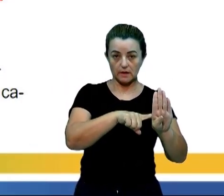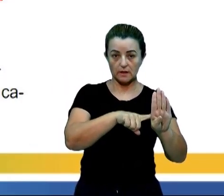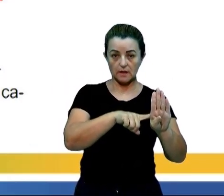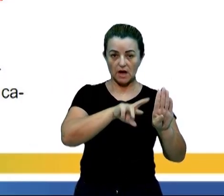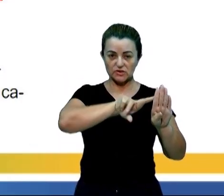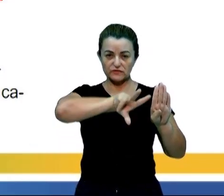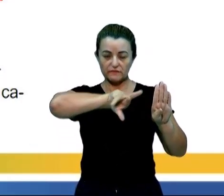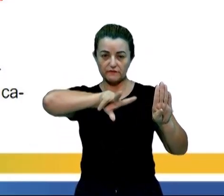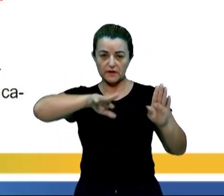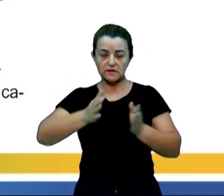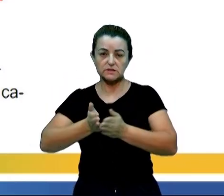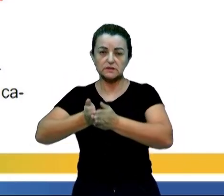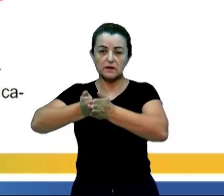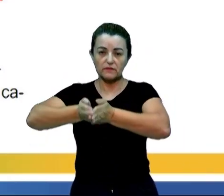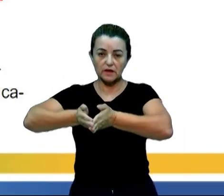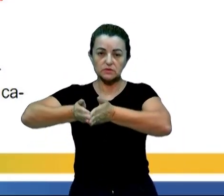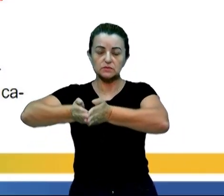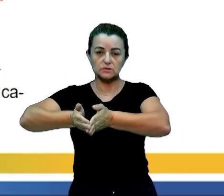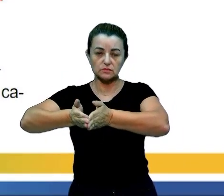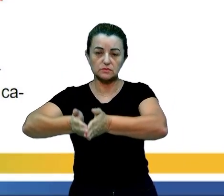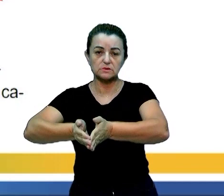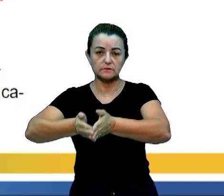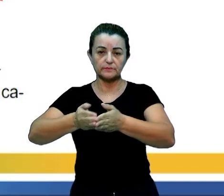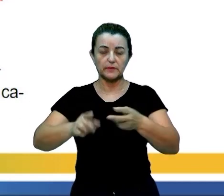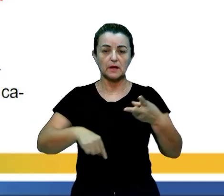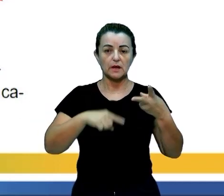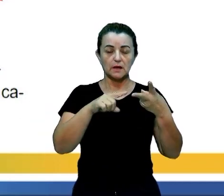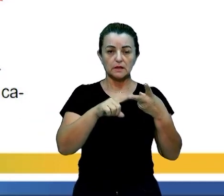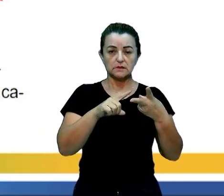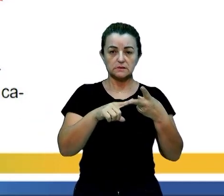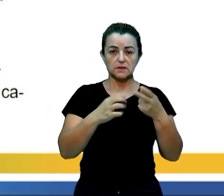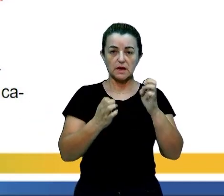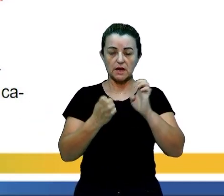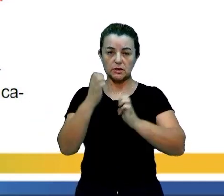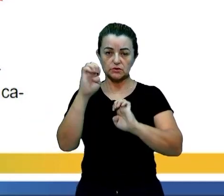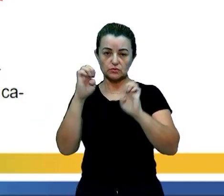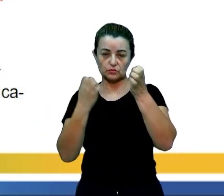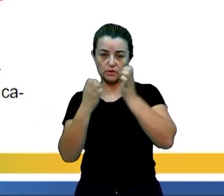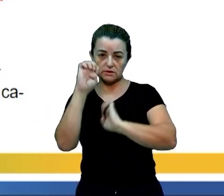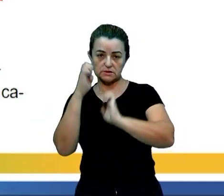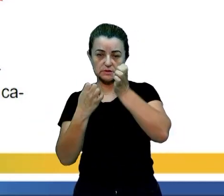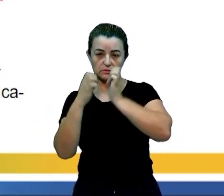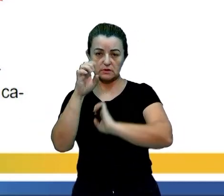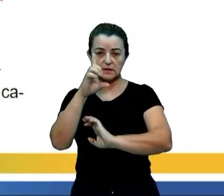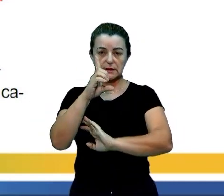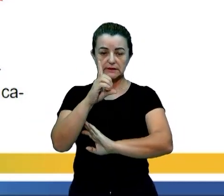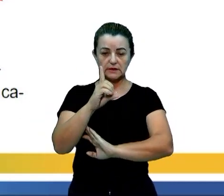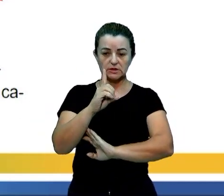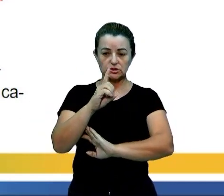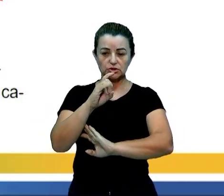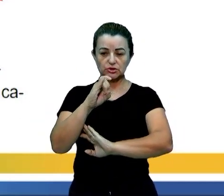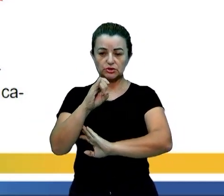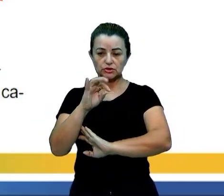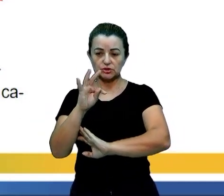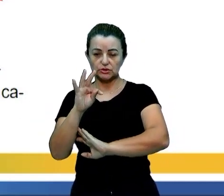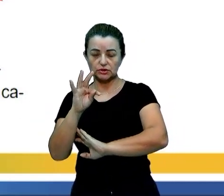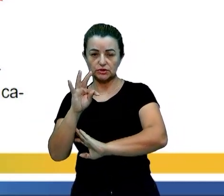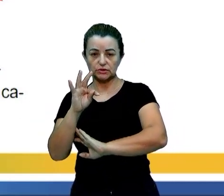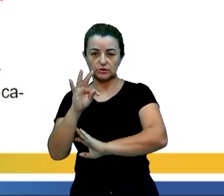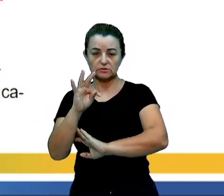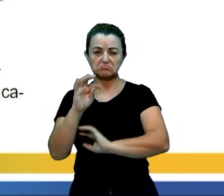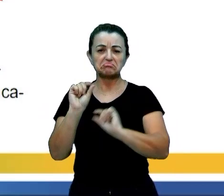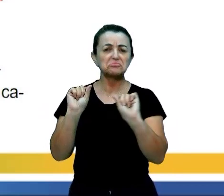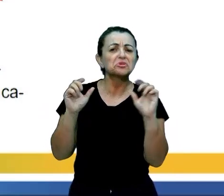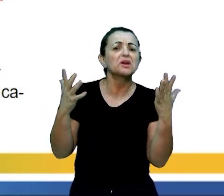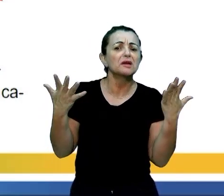primeira fase do capitalismo mercantil. A estruturação da DIT. Mas, professor, aqui a gente faz uma pausa, né? O que é essa